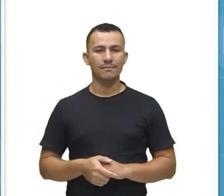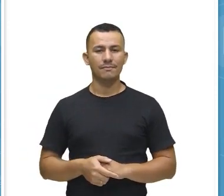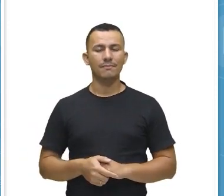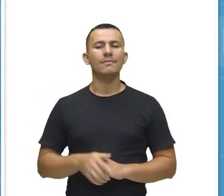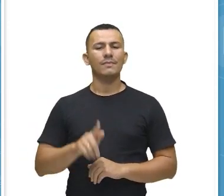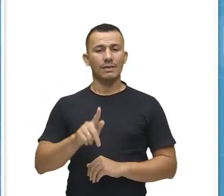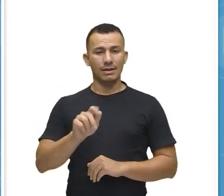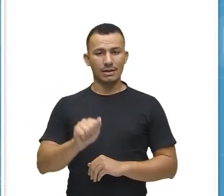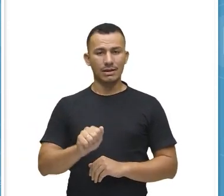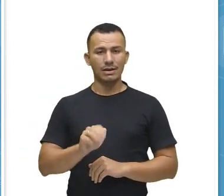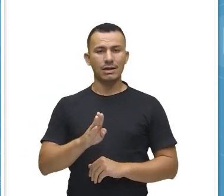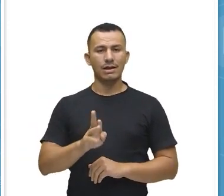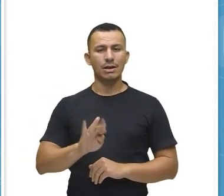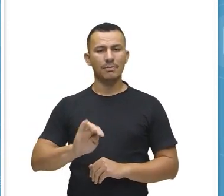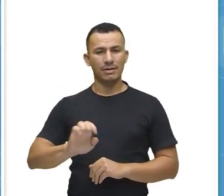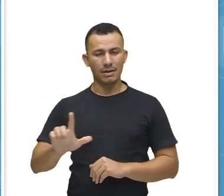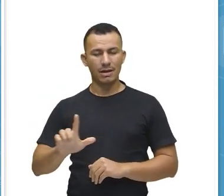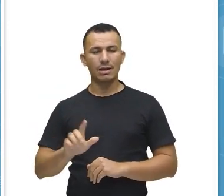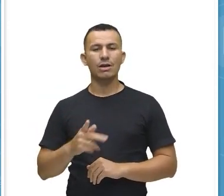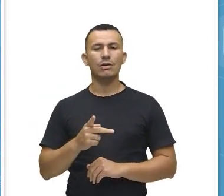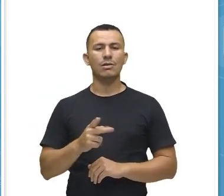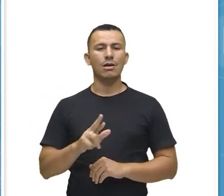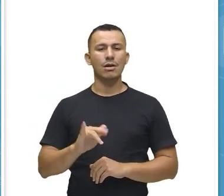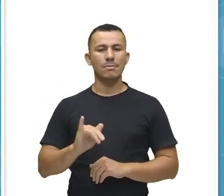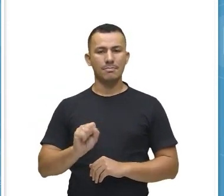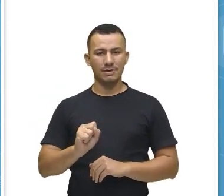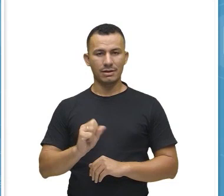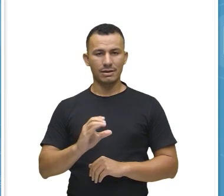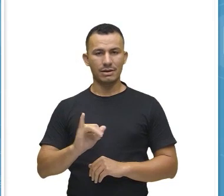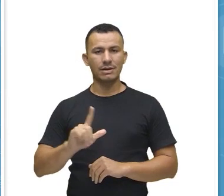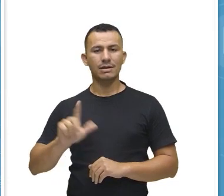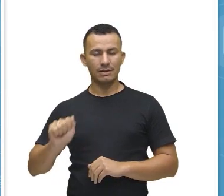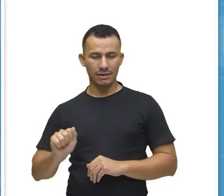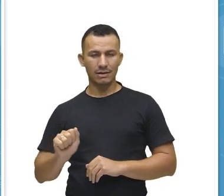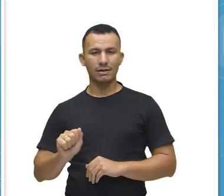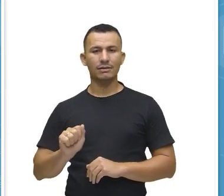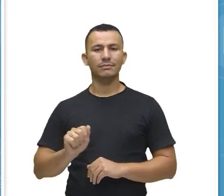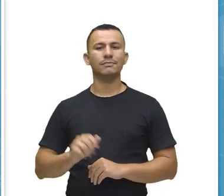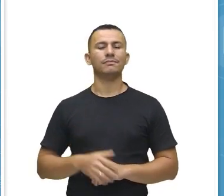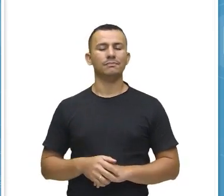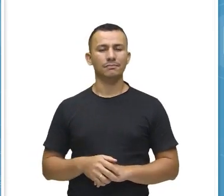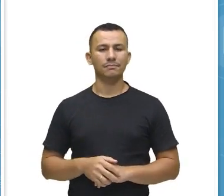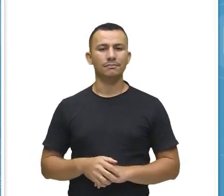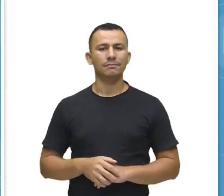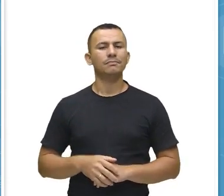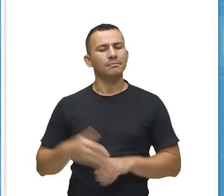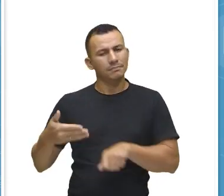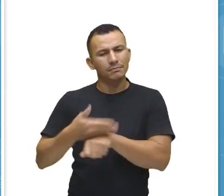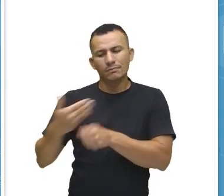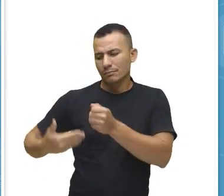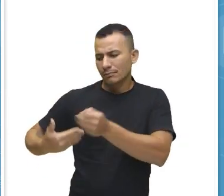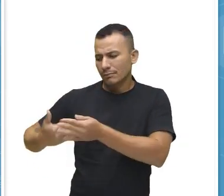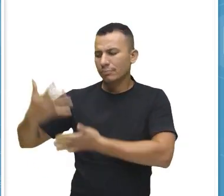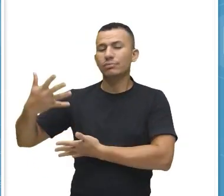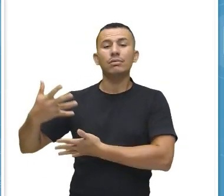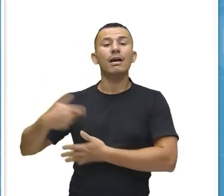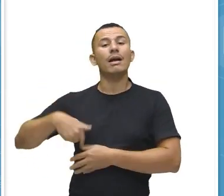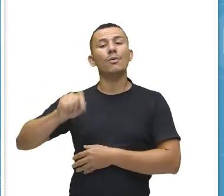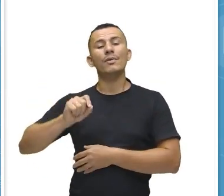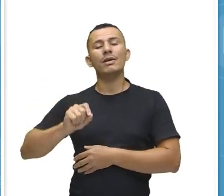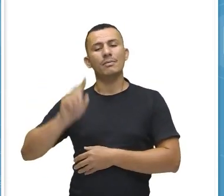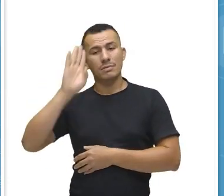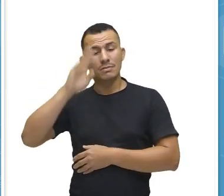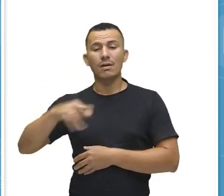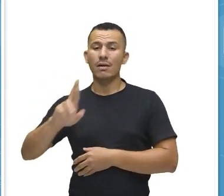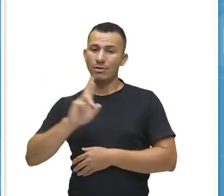o Gabriel, tem a Priscila também. Não é isso? Vamos lá com seriedade no nosso chat, gente. É a resposta que interessa